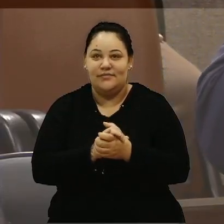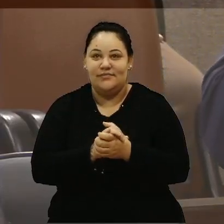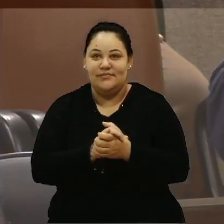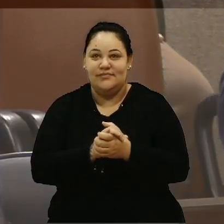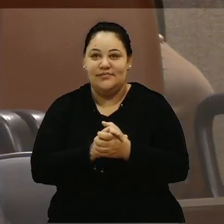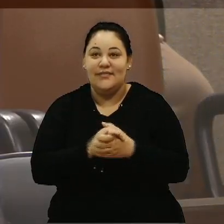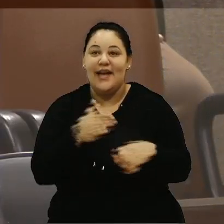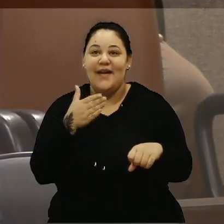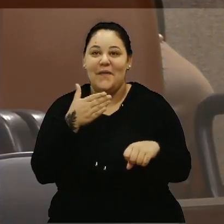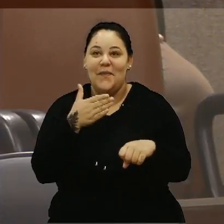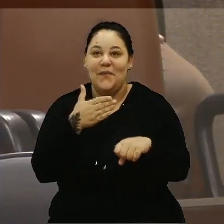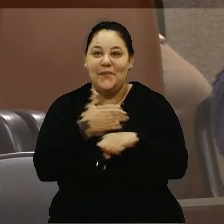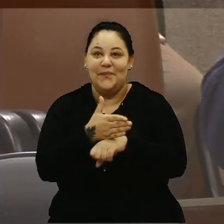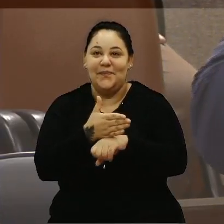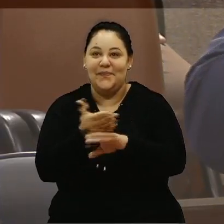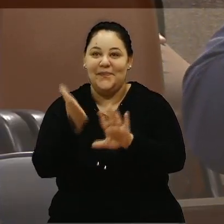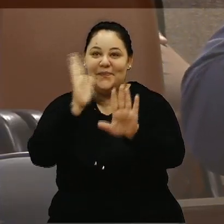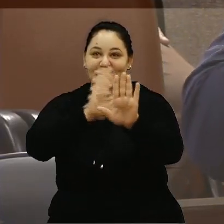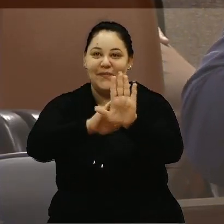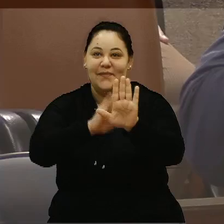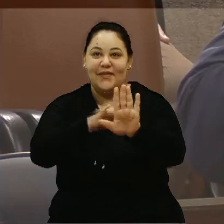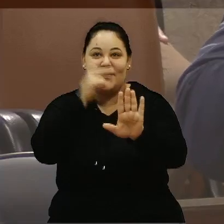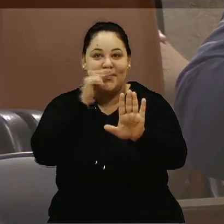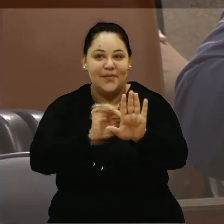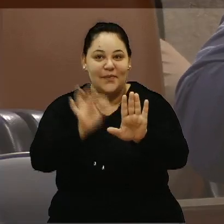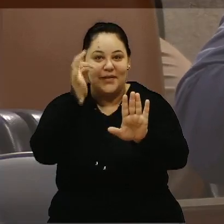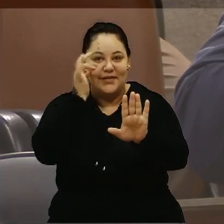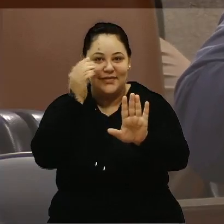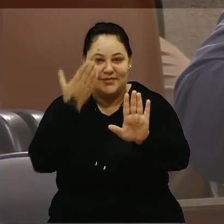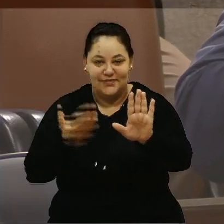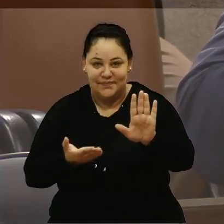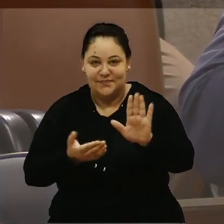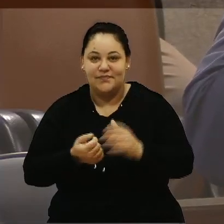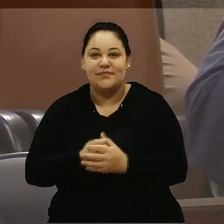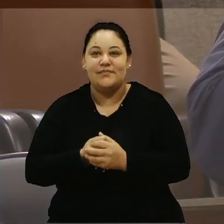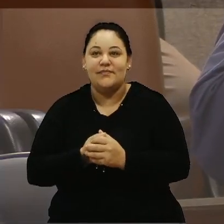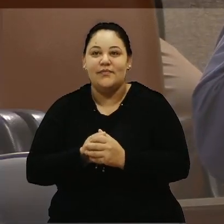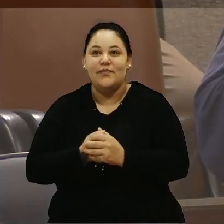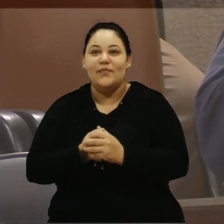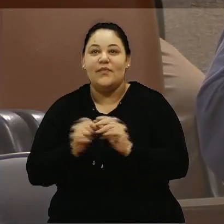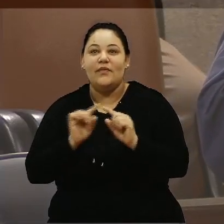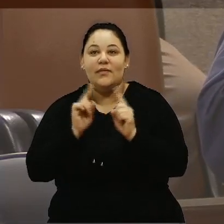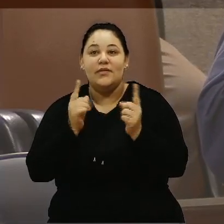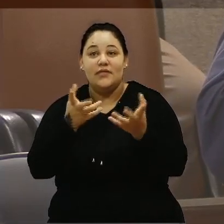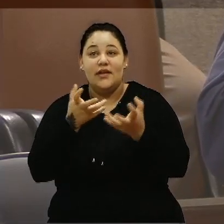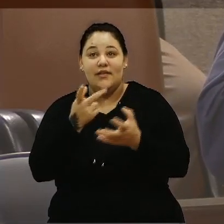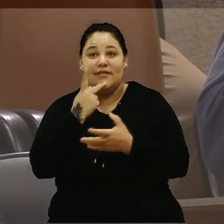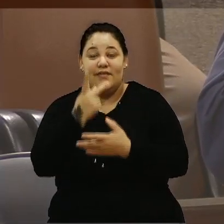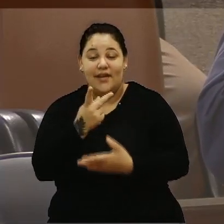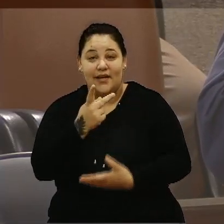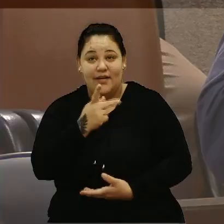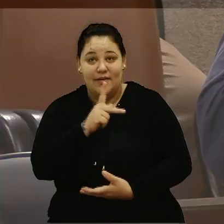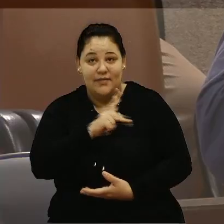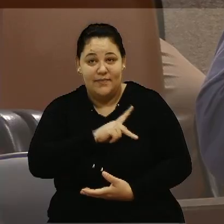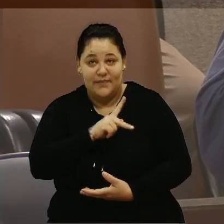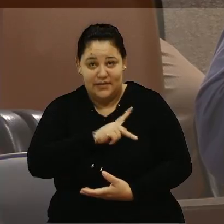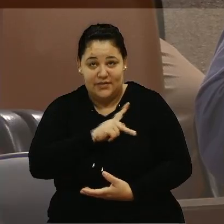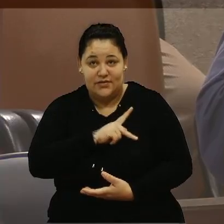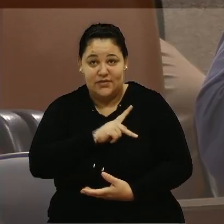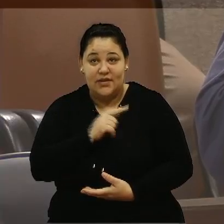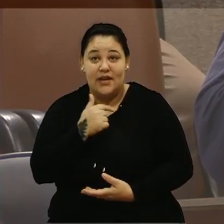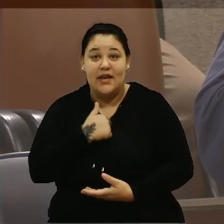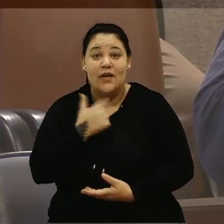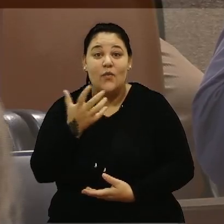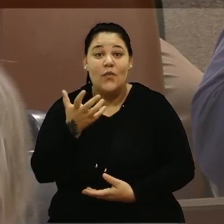Entra pelas portas dos fundos para conseguir estar onde está. Mas eu quero dizer, presidente, que eu respeito